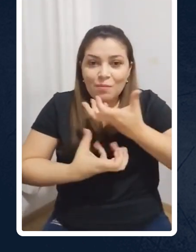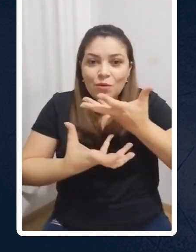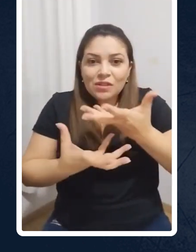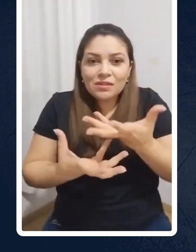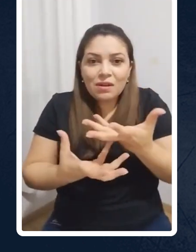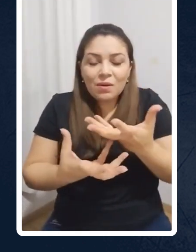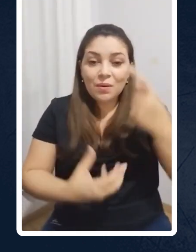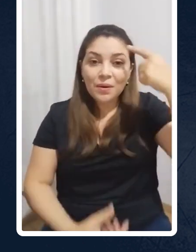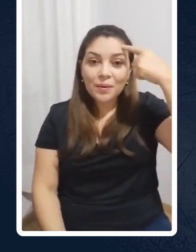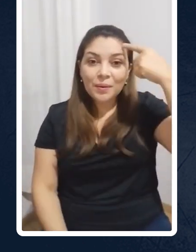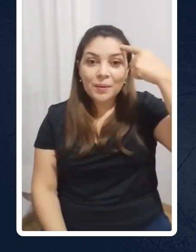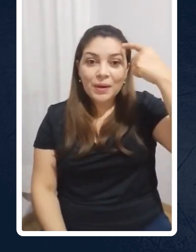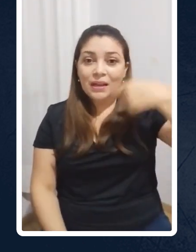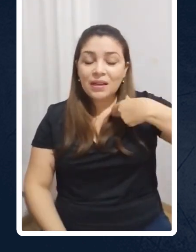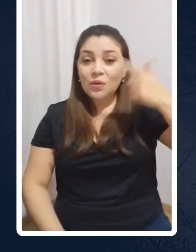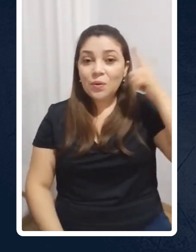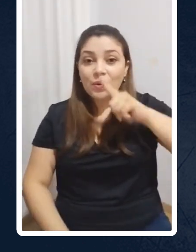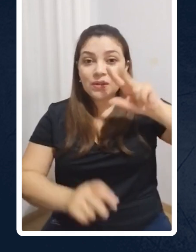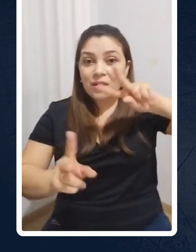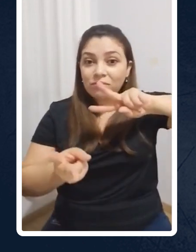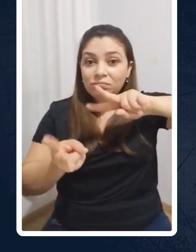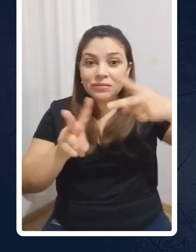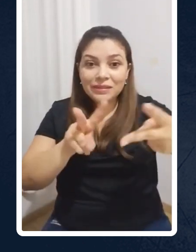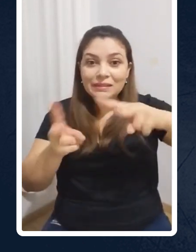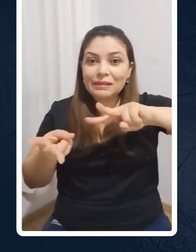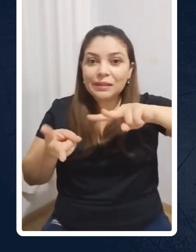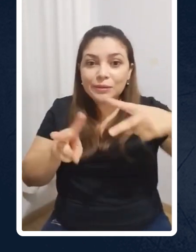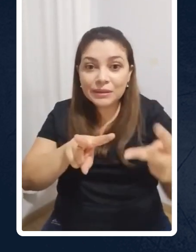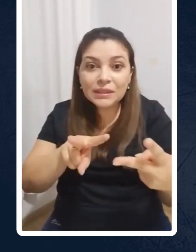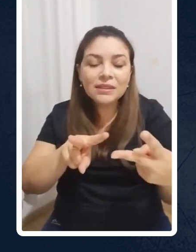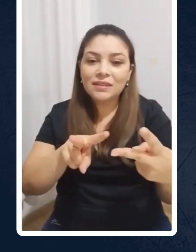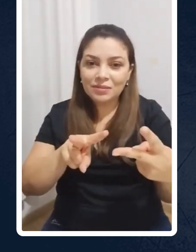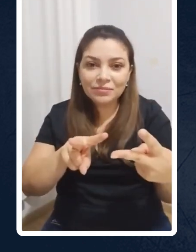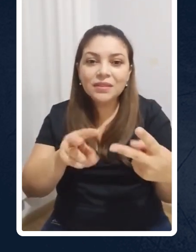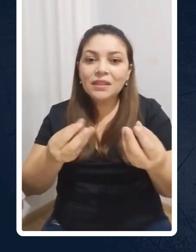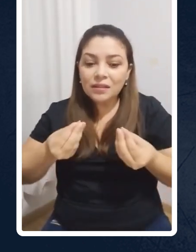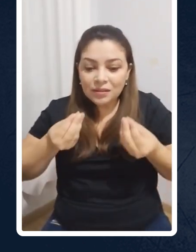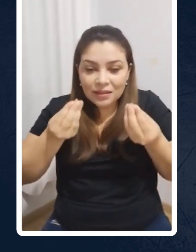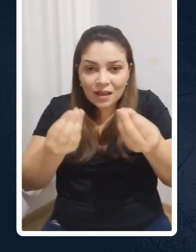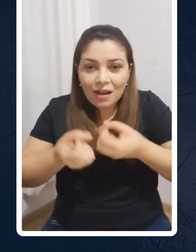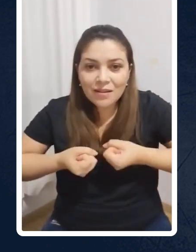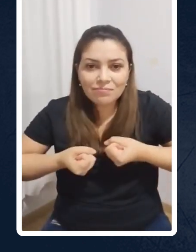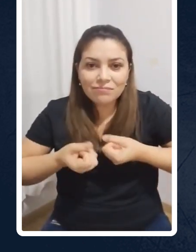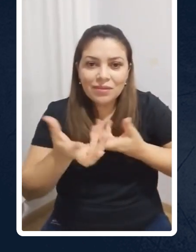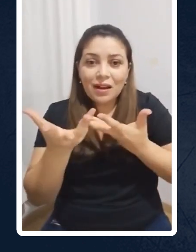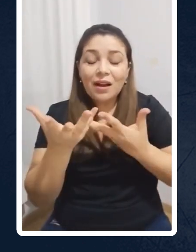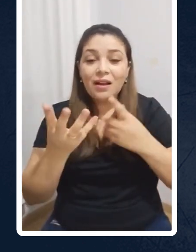eu traduzo através da minha expressão corporal.